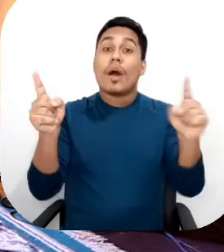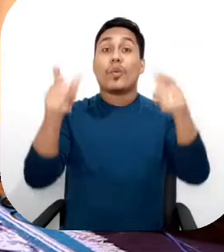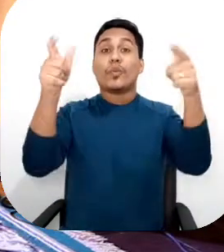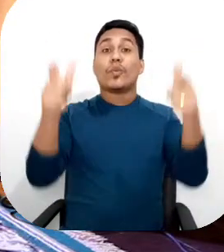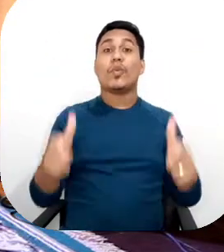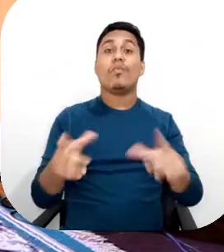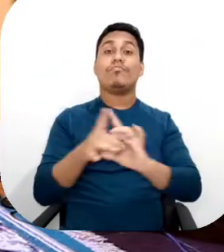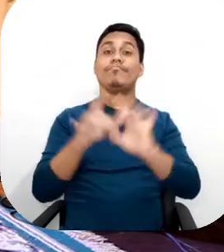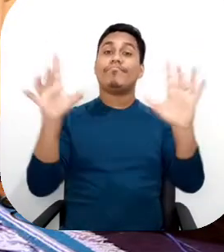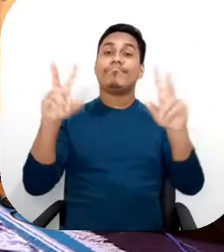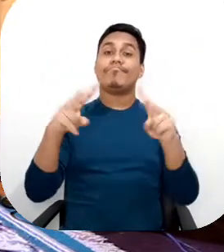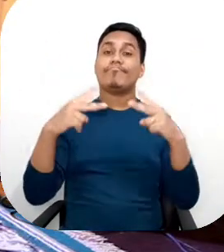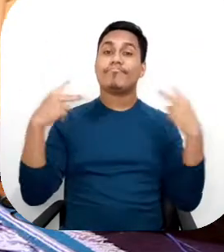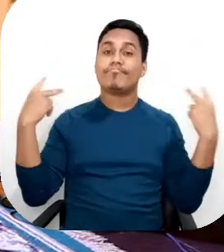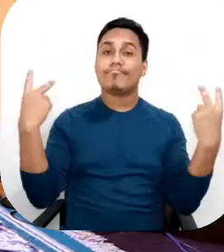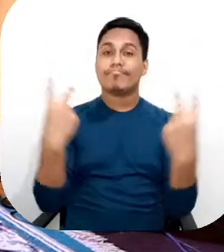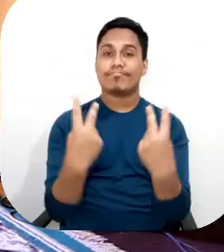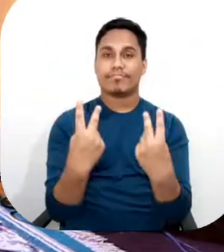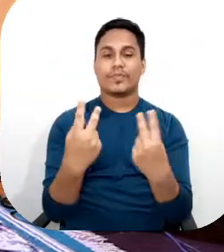viver musicalmente junto, assim.